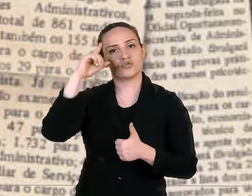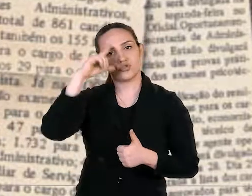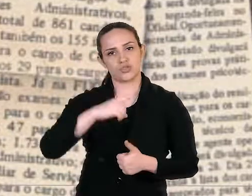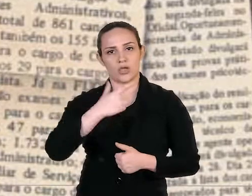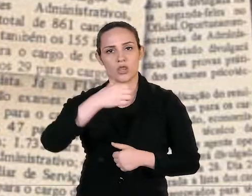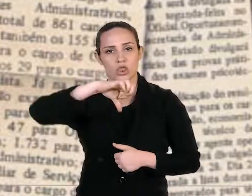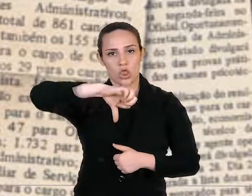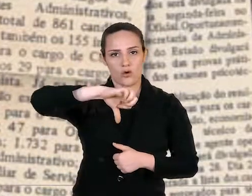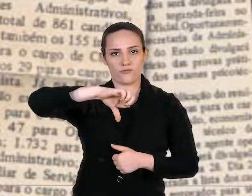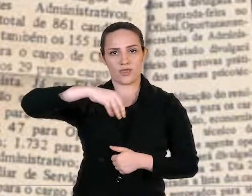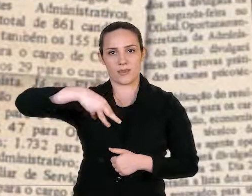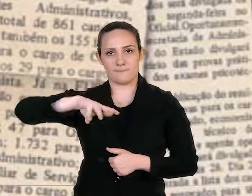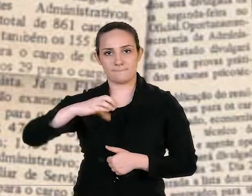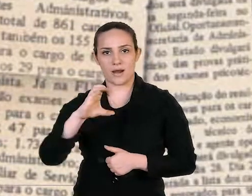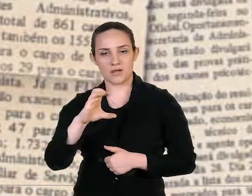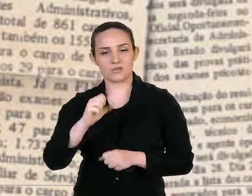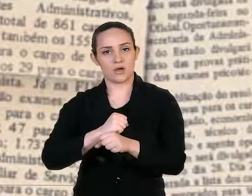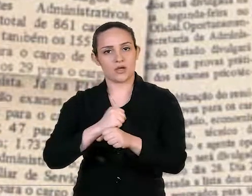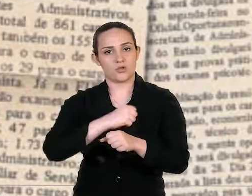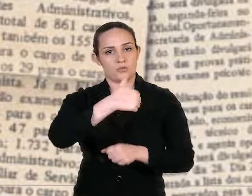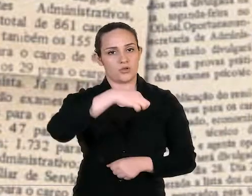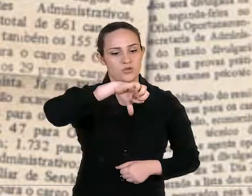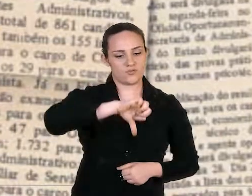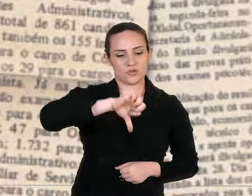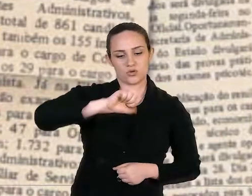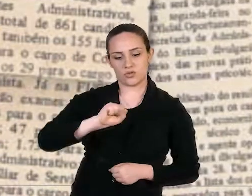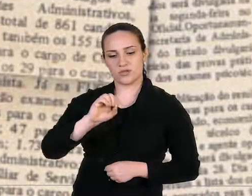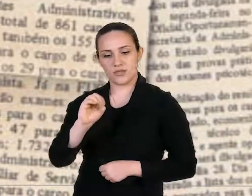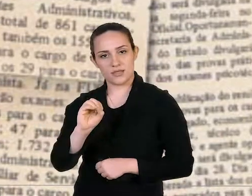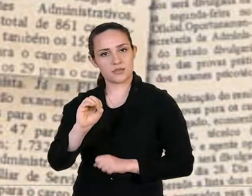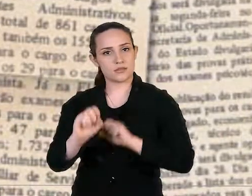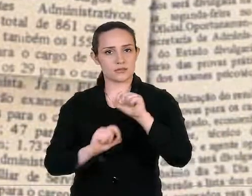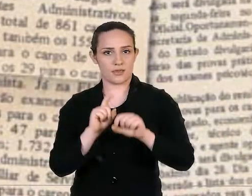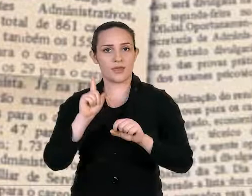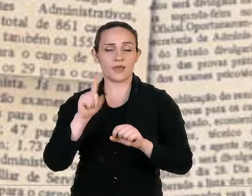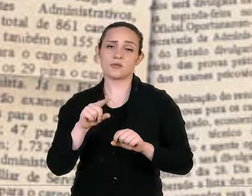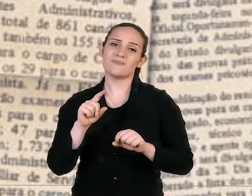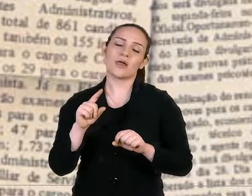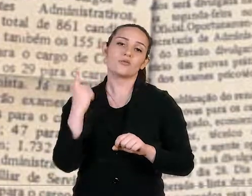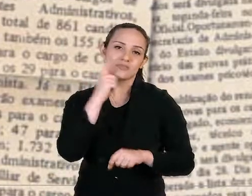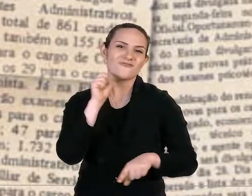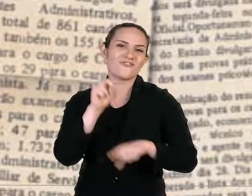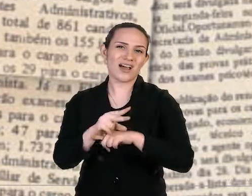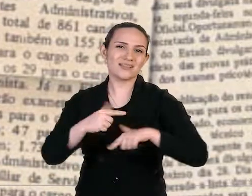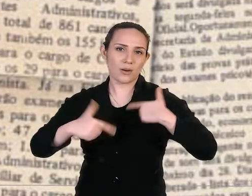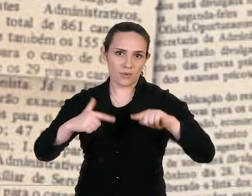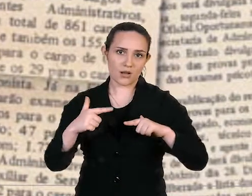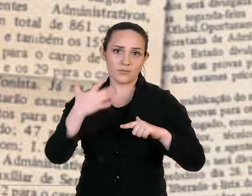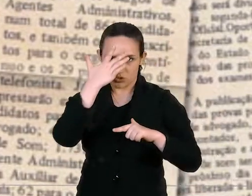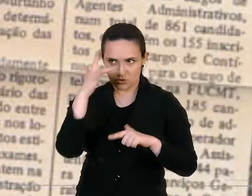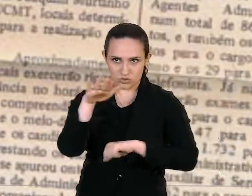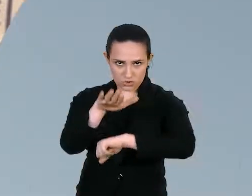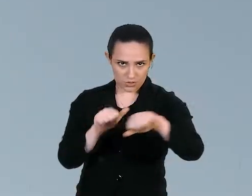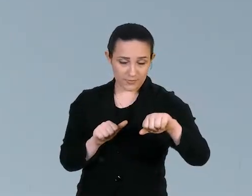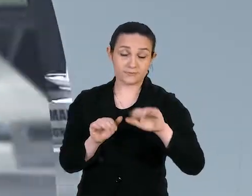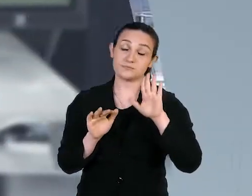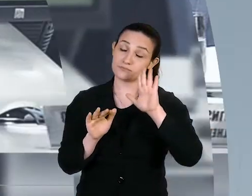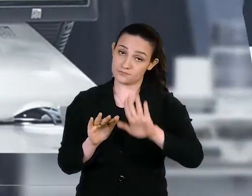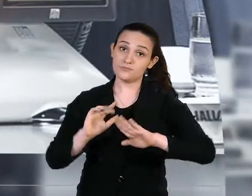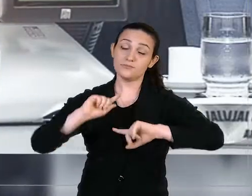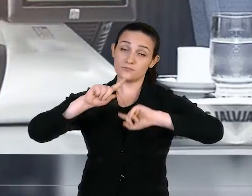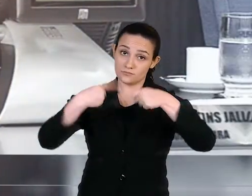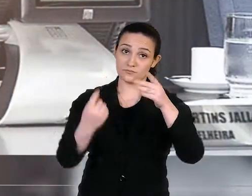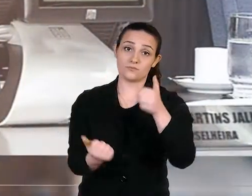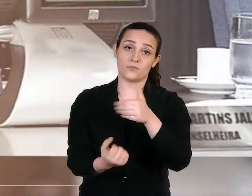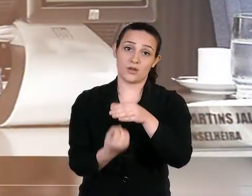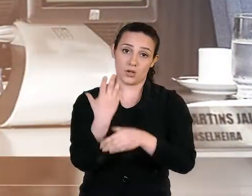realizado no dia 9 de março de 1980 para efeito de preenchimento de vagas. A partir da criação